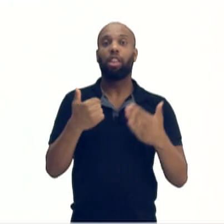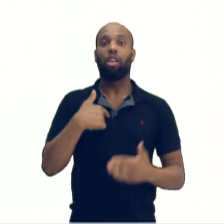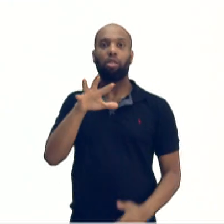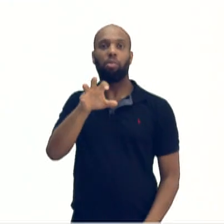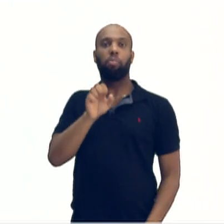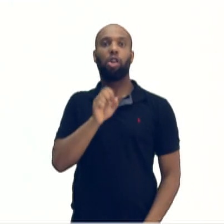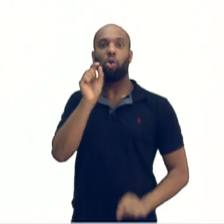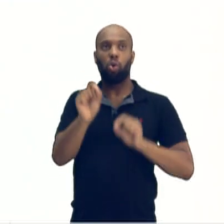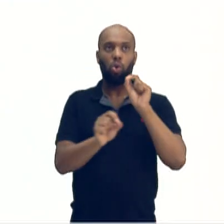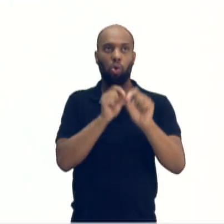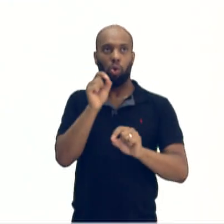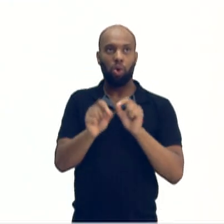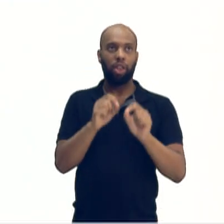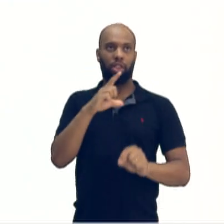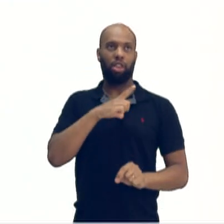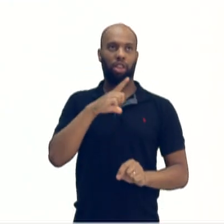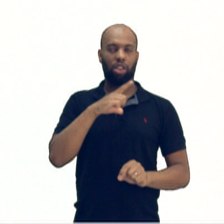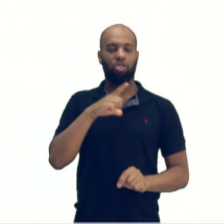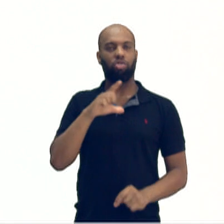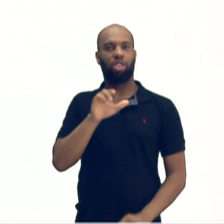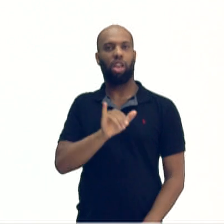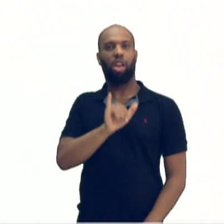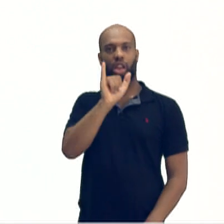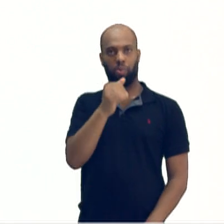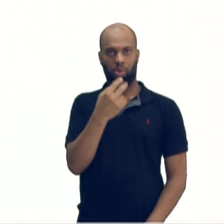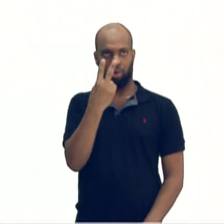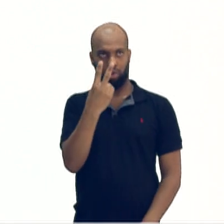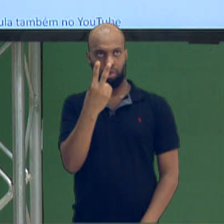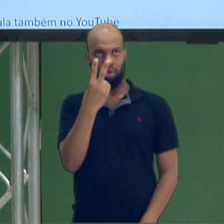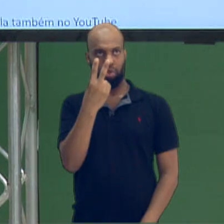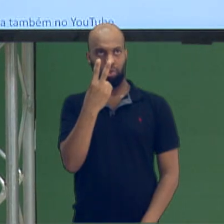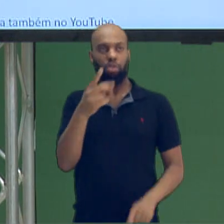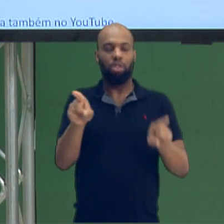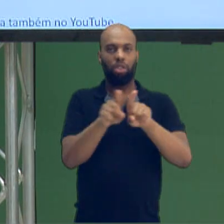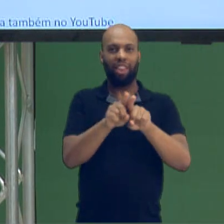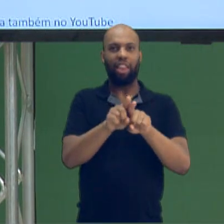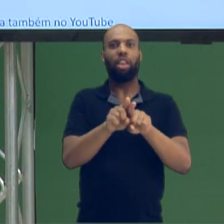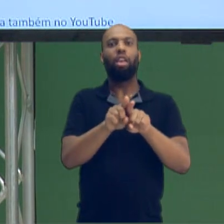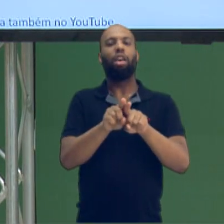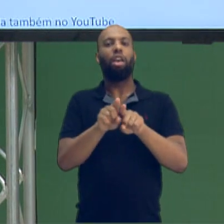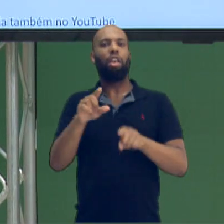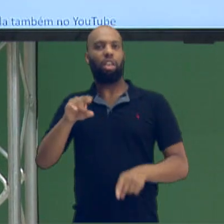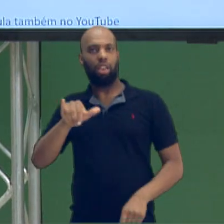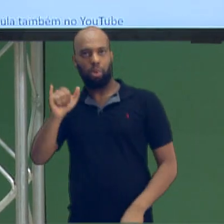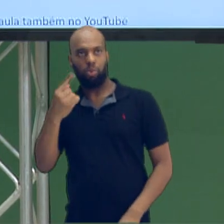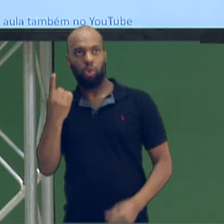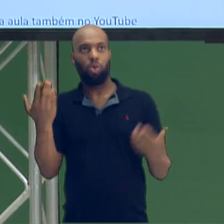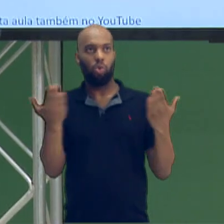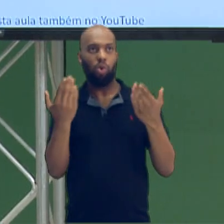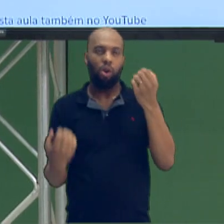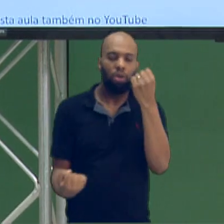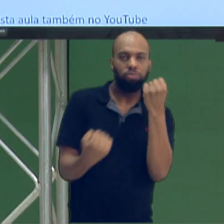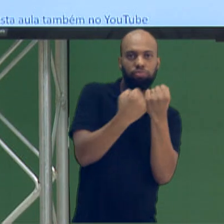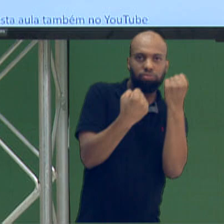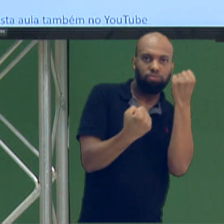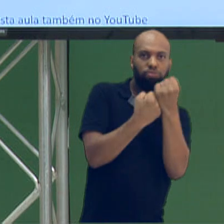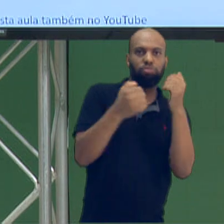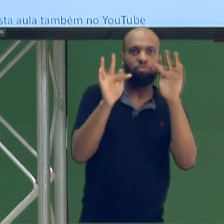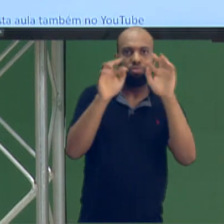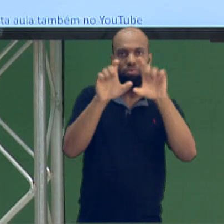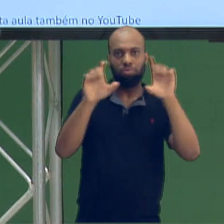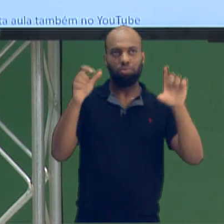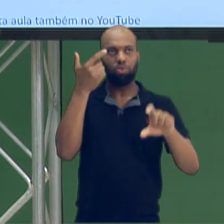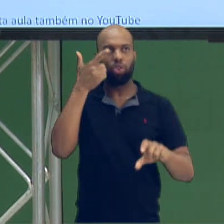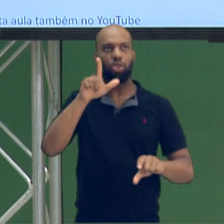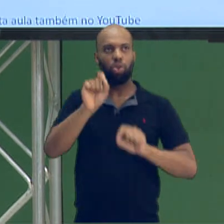e falou que esse daqui era o y2 e esse daqui vai ser o y1. Substituindo na minha fórmula, eu consigo